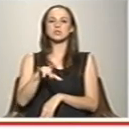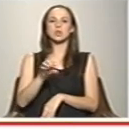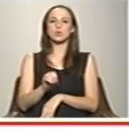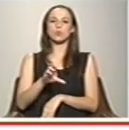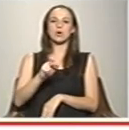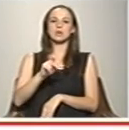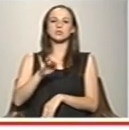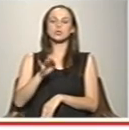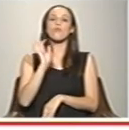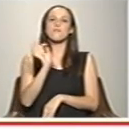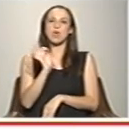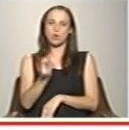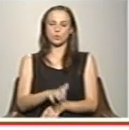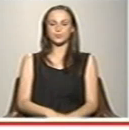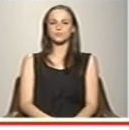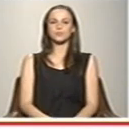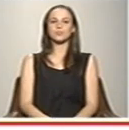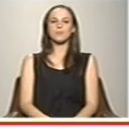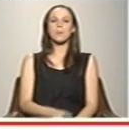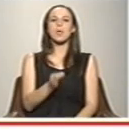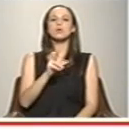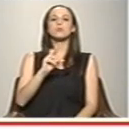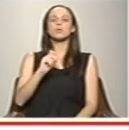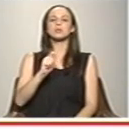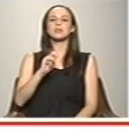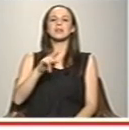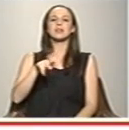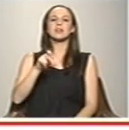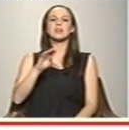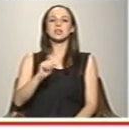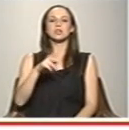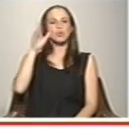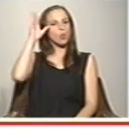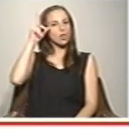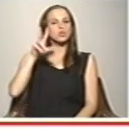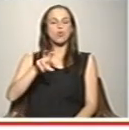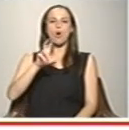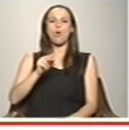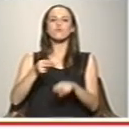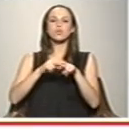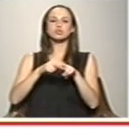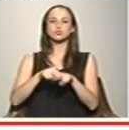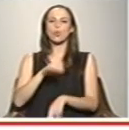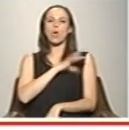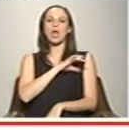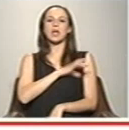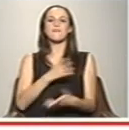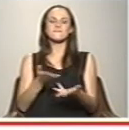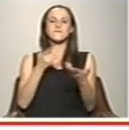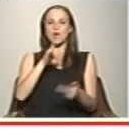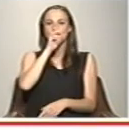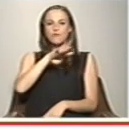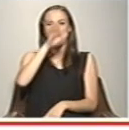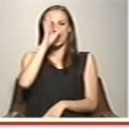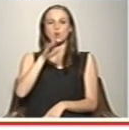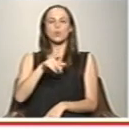ferro. Dentro das proteínas, temos o leite, os ovos, o atum, o queijo fresco, o frango e o peru. Porque tem triptofano e o